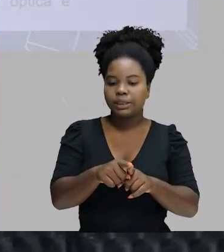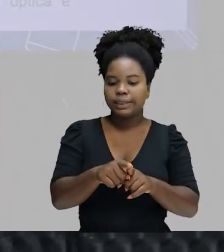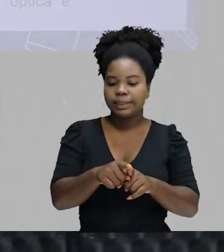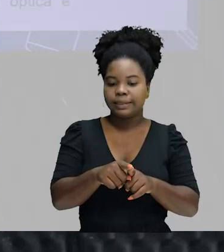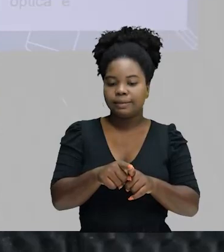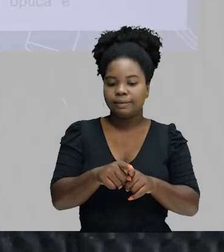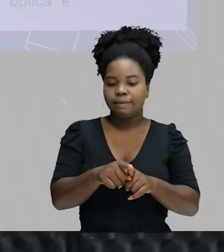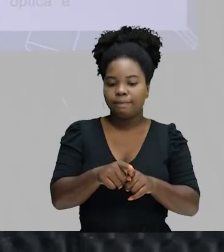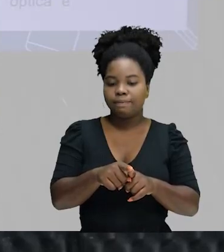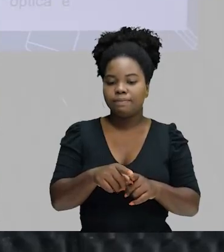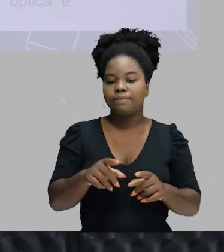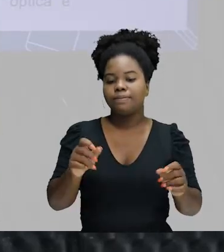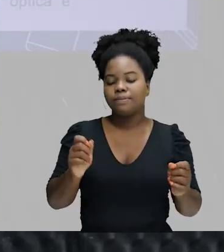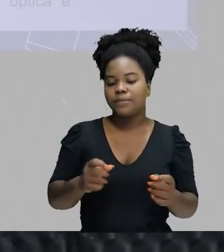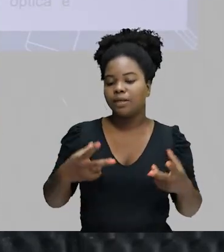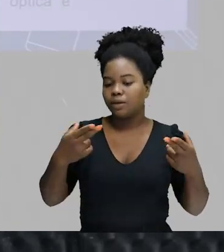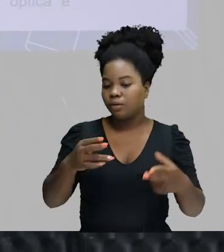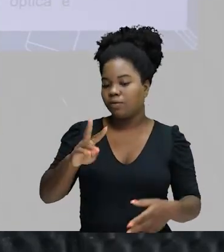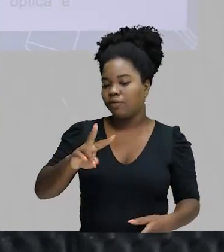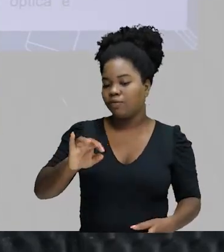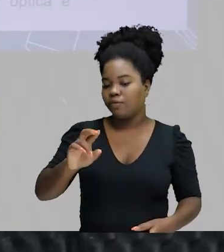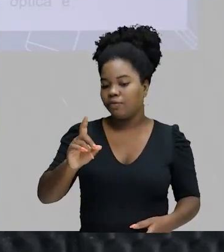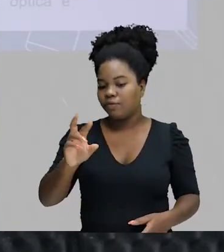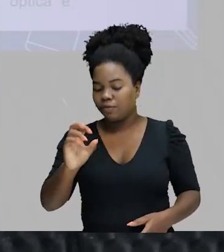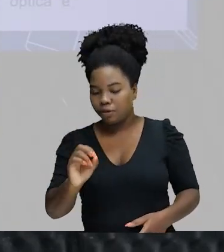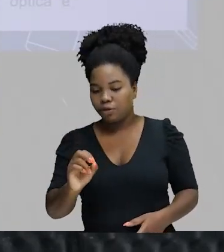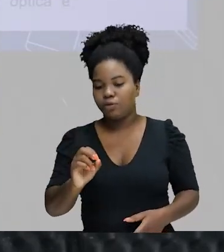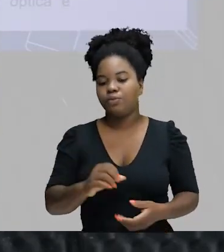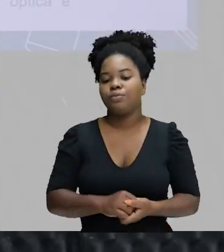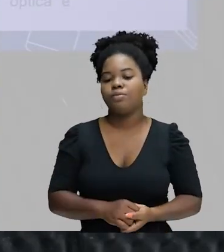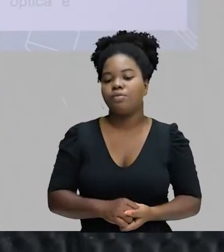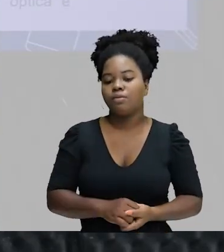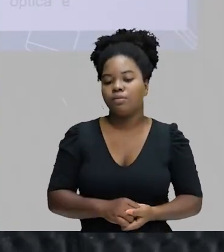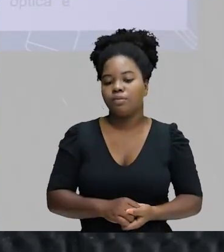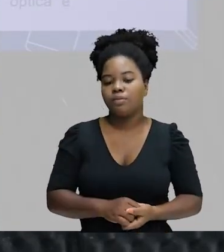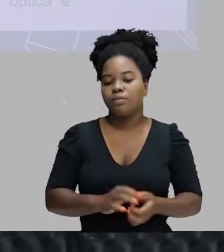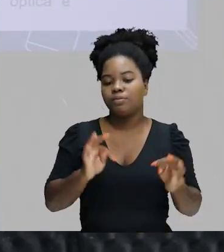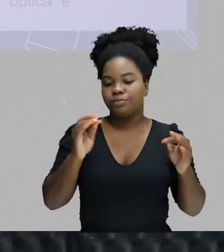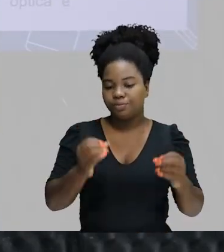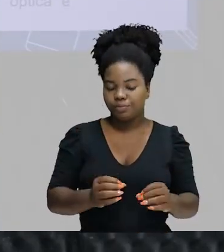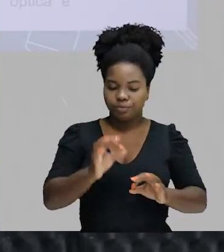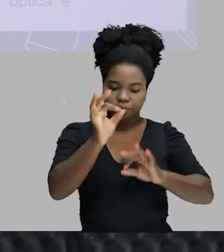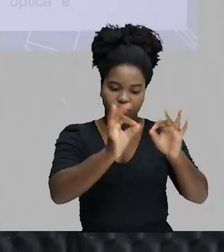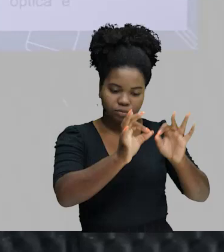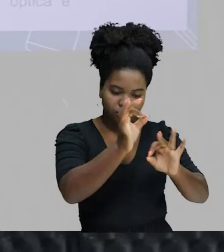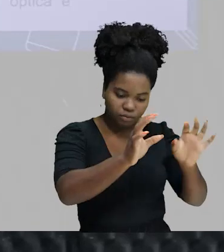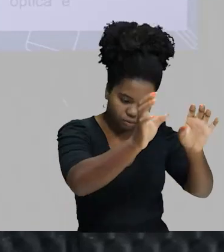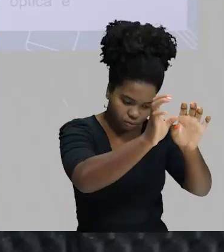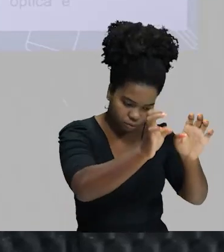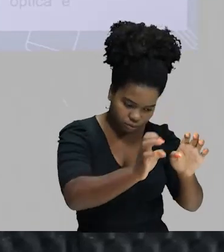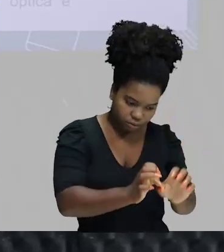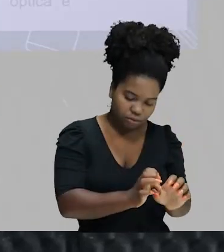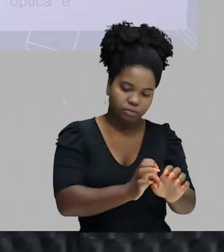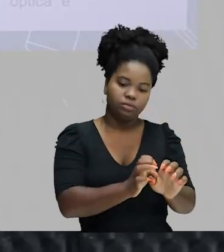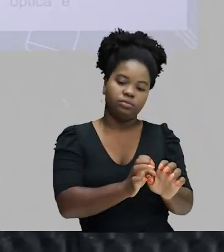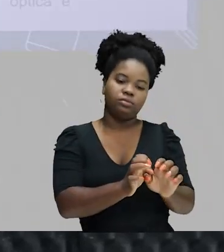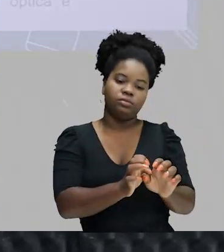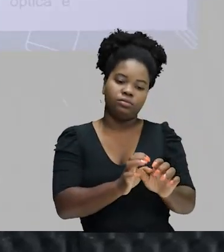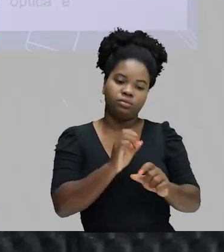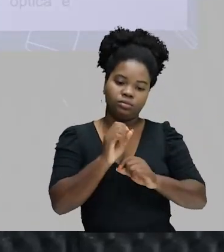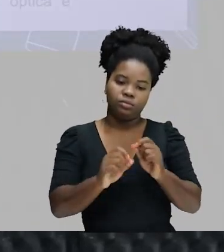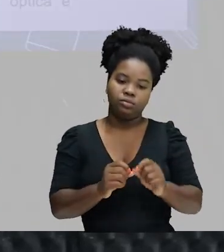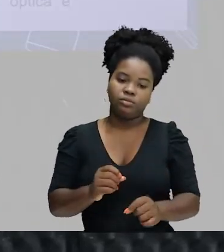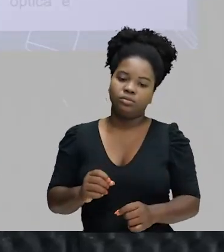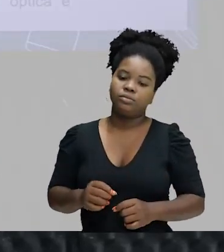certa transparência. Tudo isso é feito, a sua construção, a sua